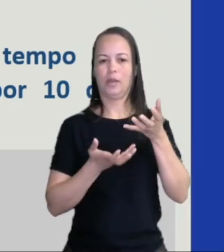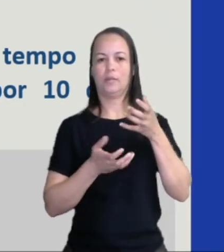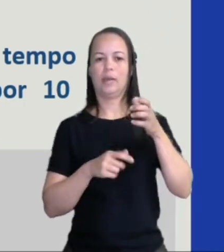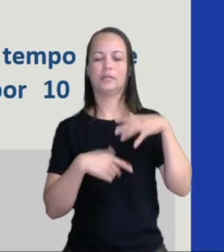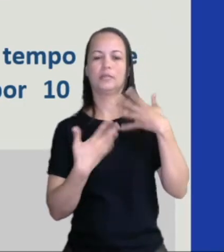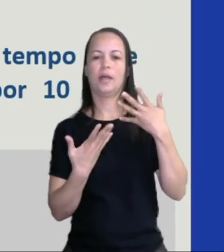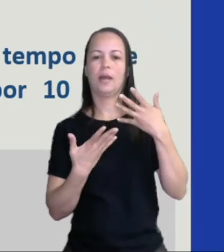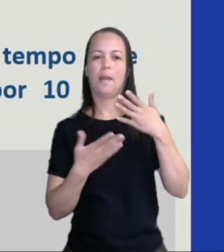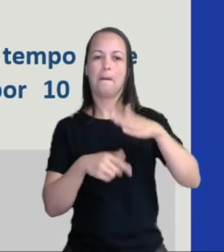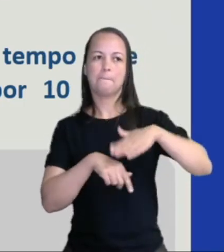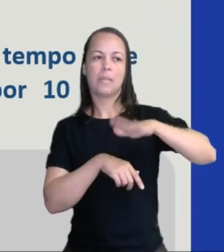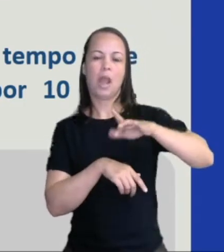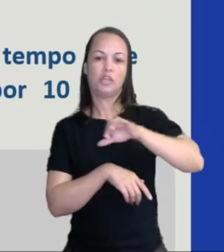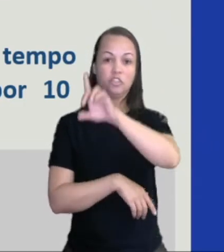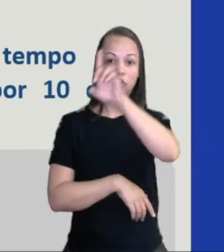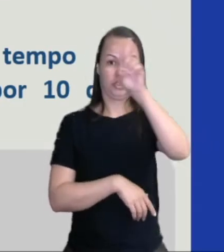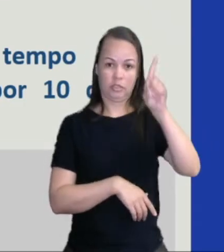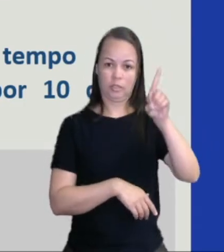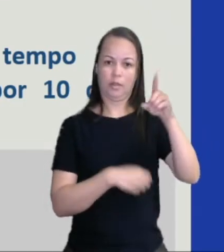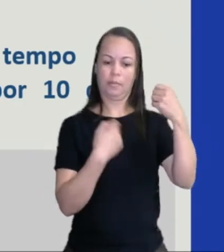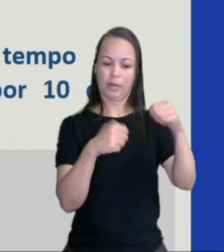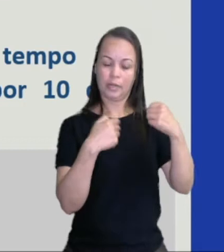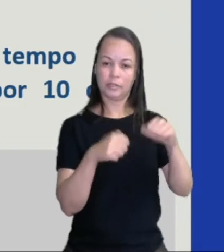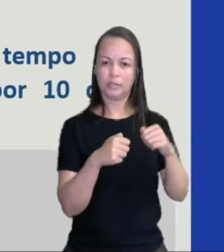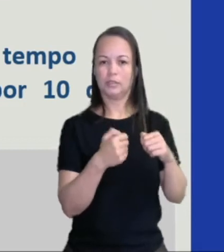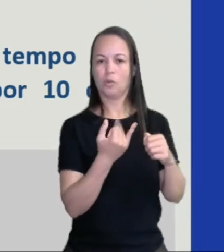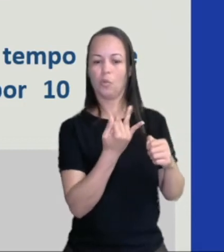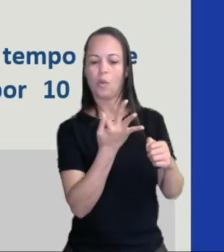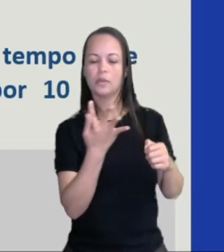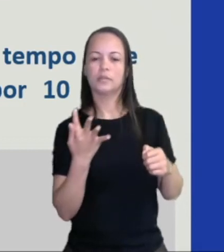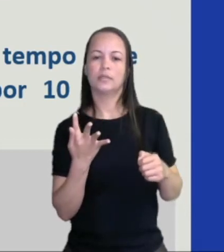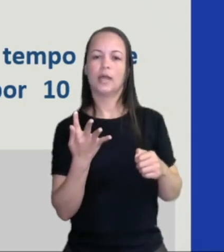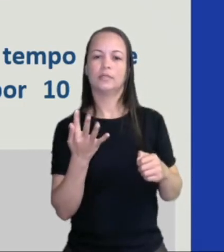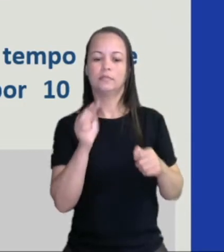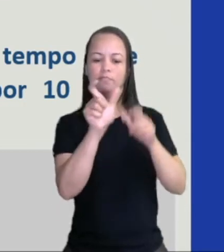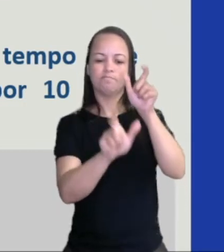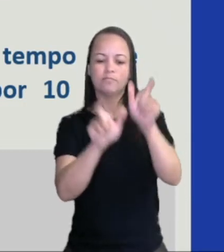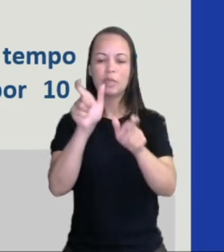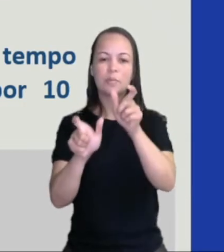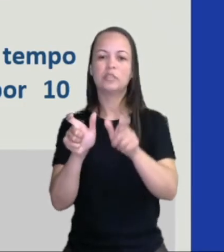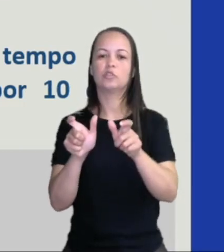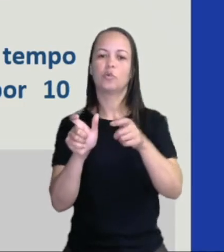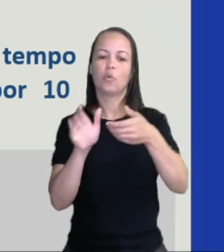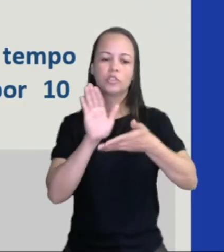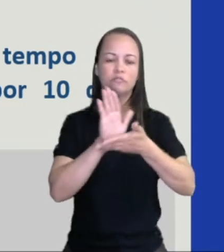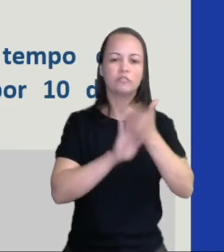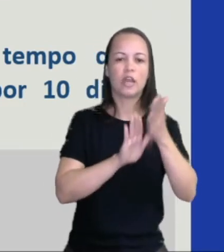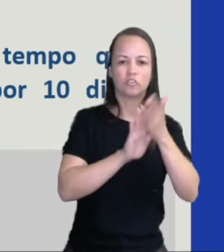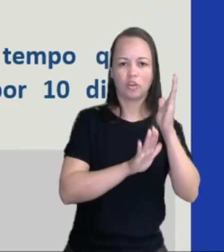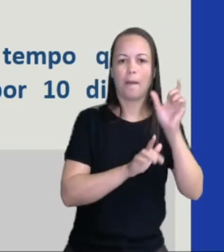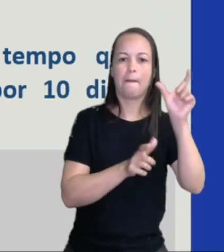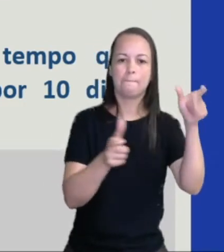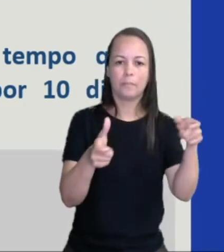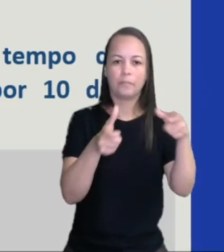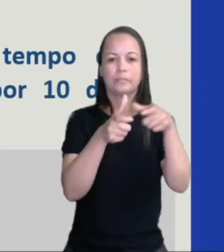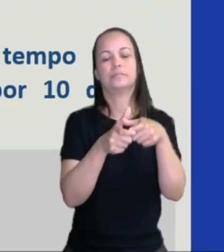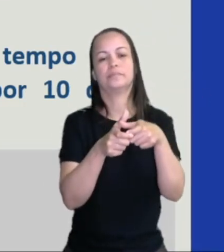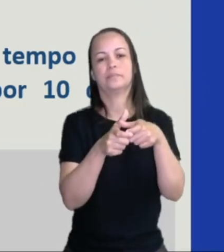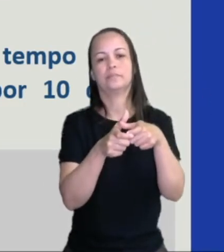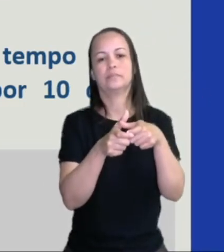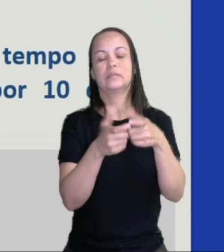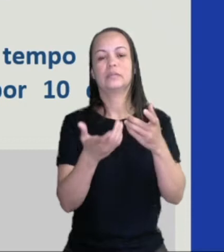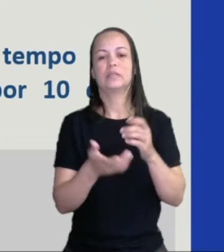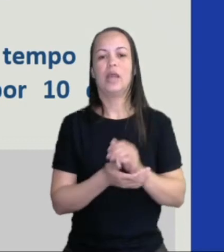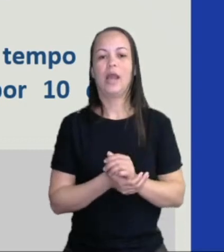preciso diminuir a quantidade de pessoas indo para a viagem. Então, aumentando a quantidade